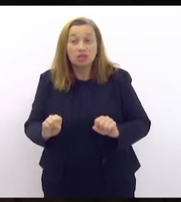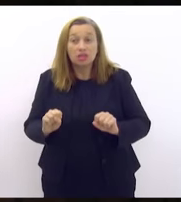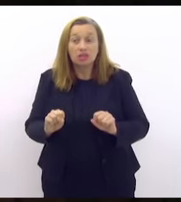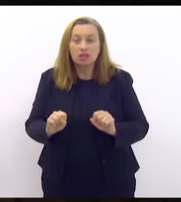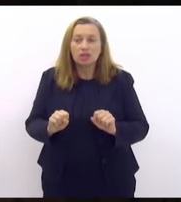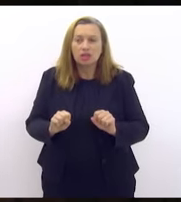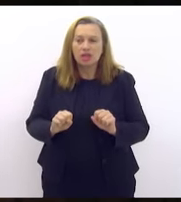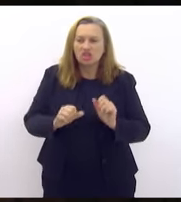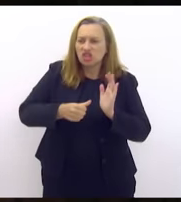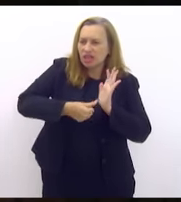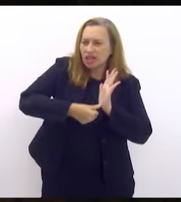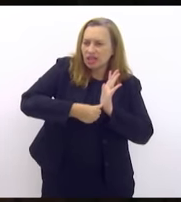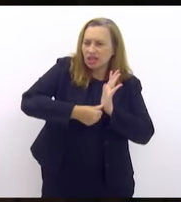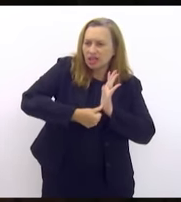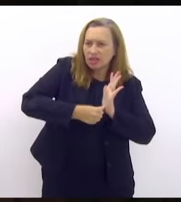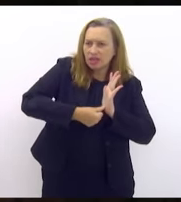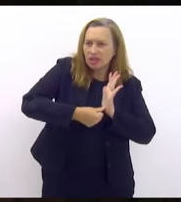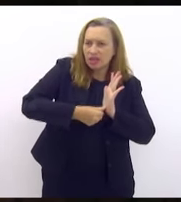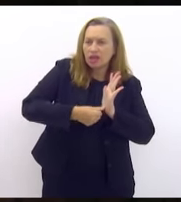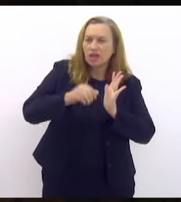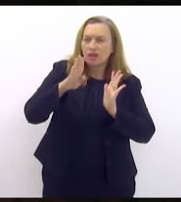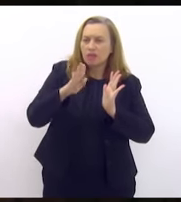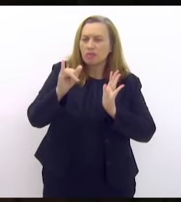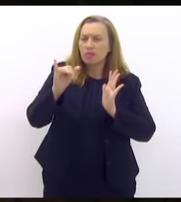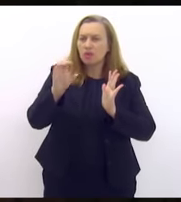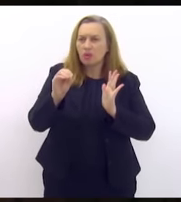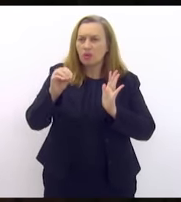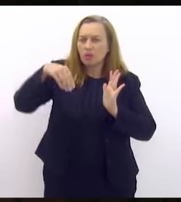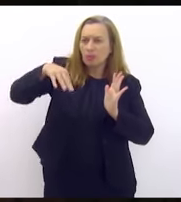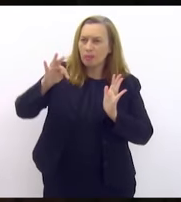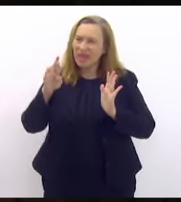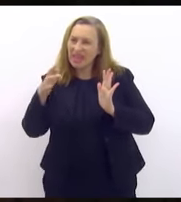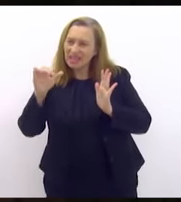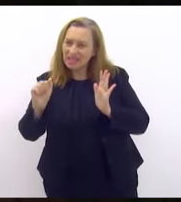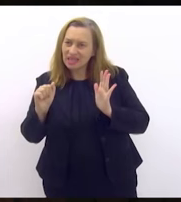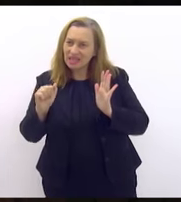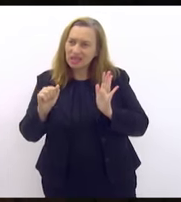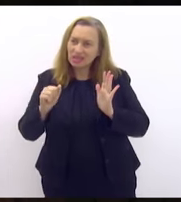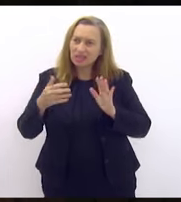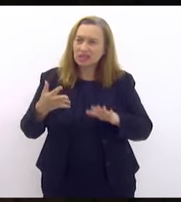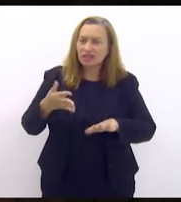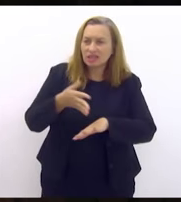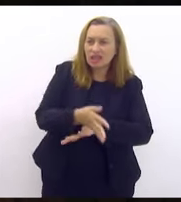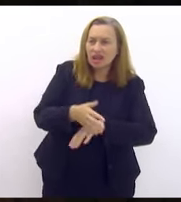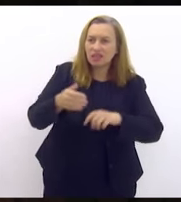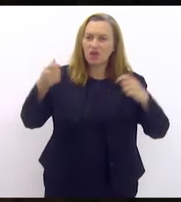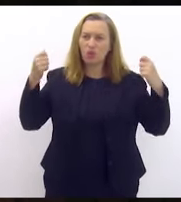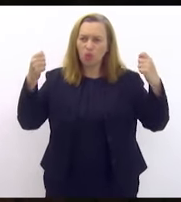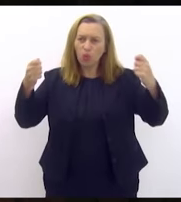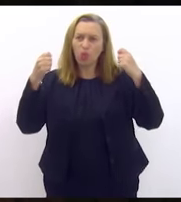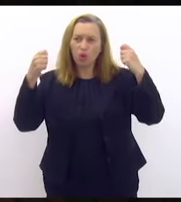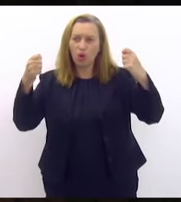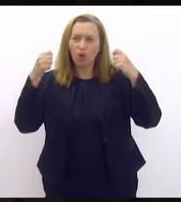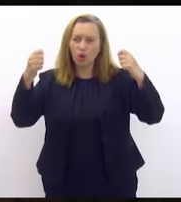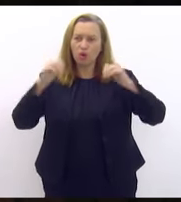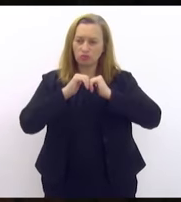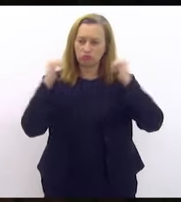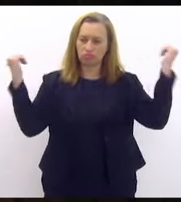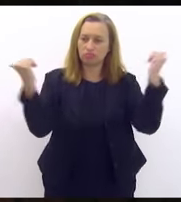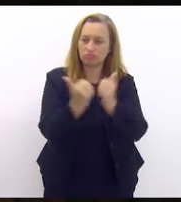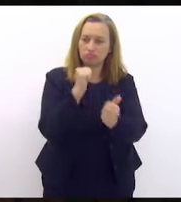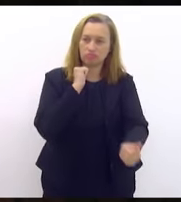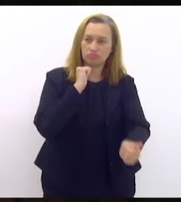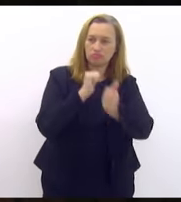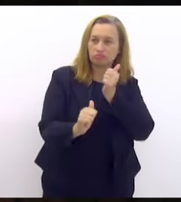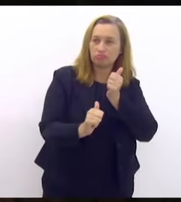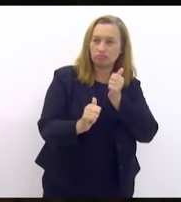biométrica na entrada dos torcedores e de sistema de monitoramento por imagem em toda a área de uso comum do estádio de futebol com